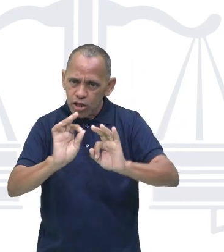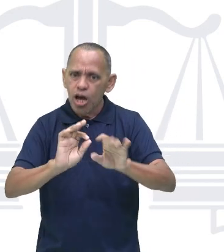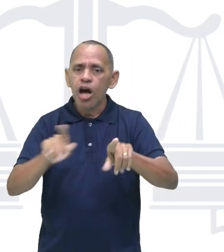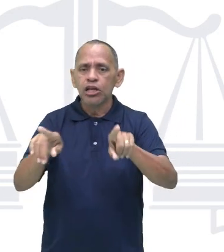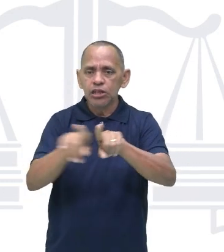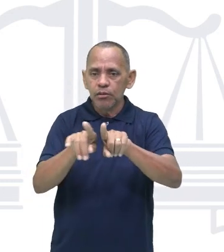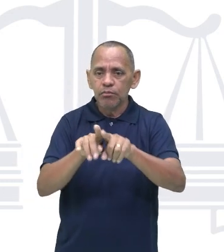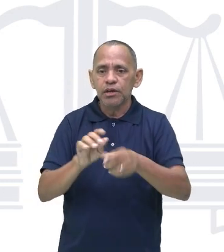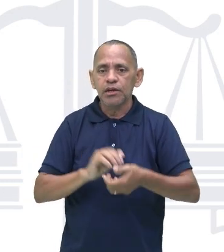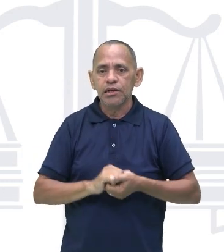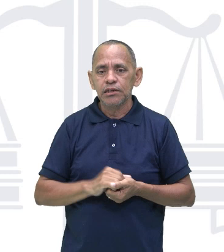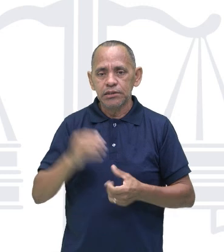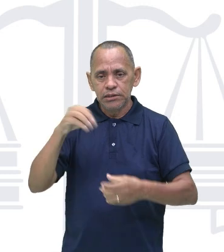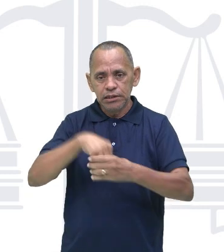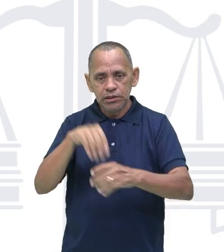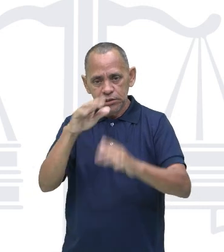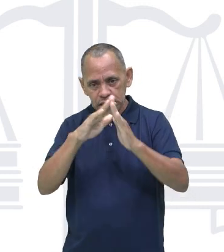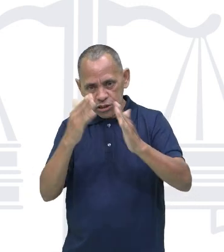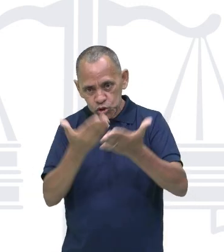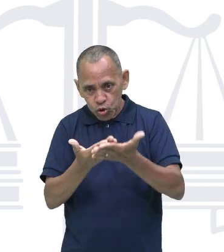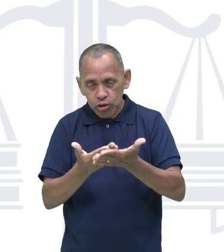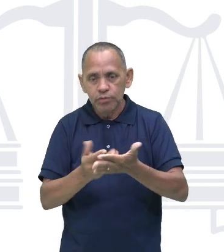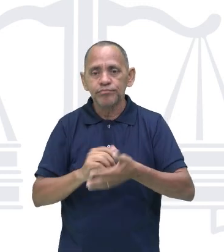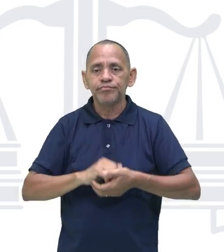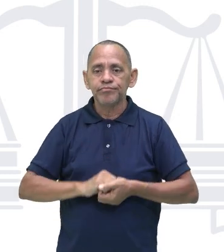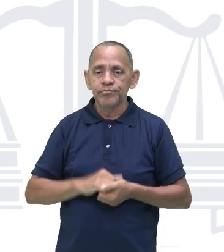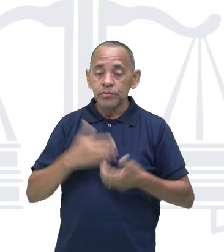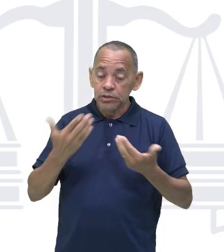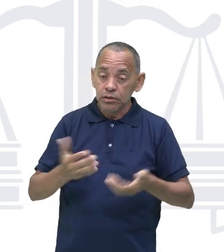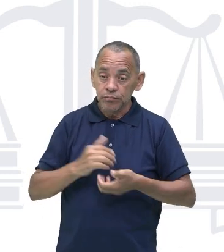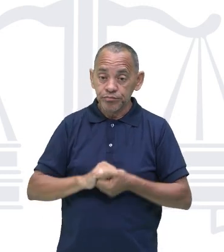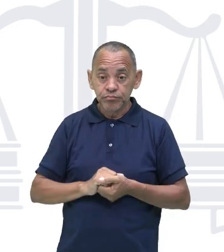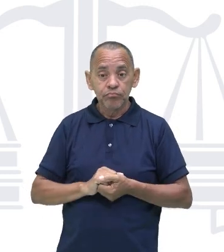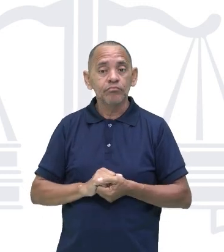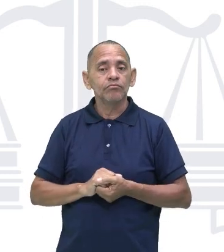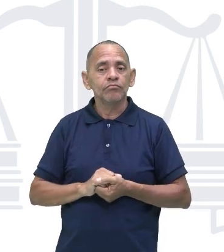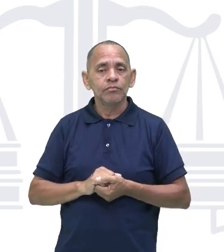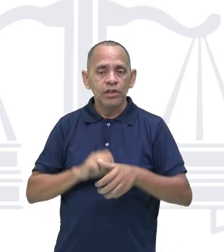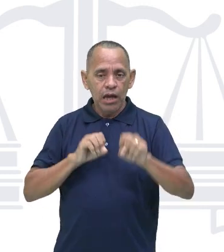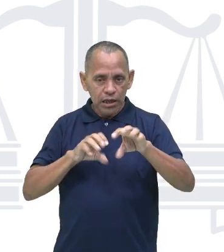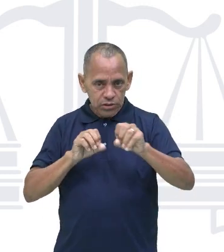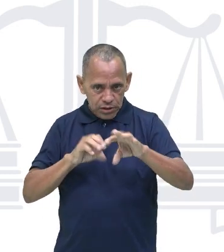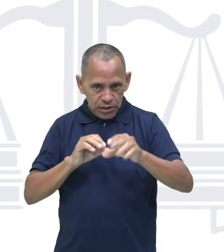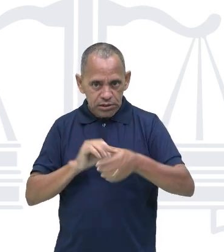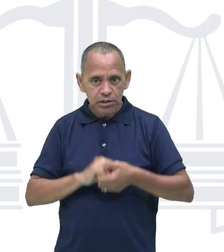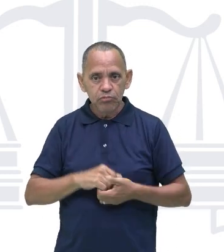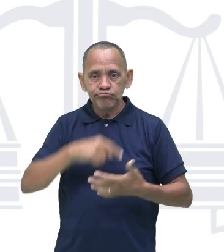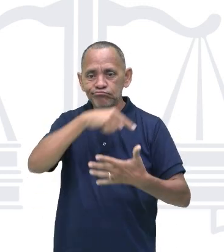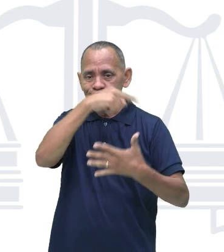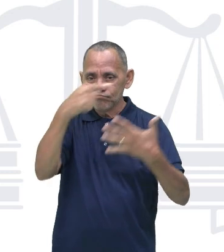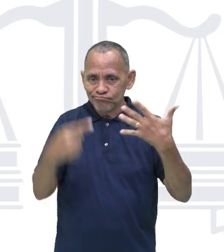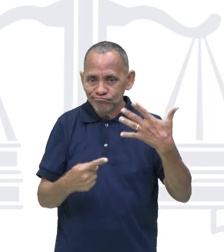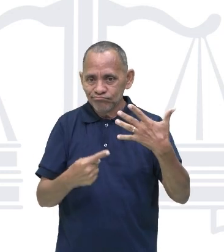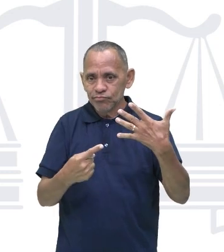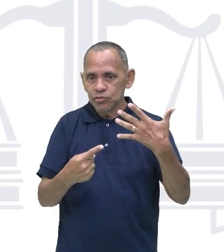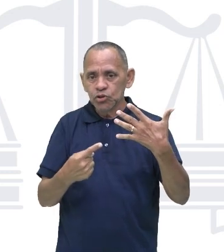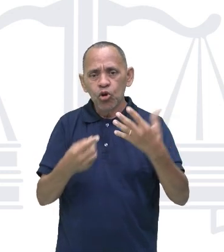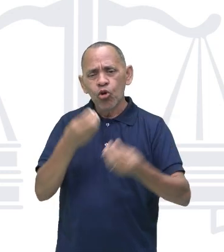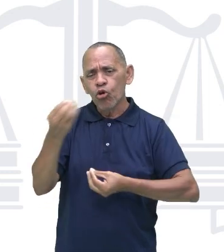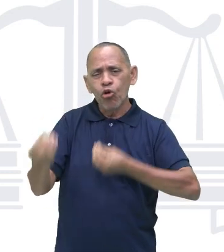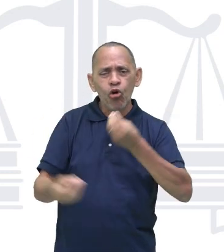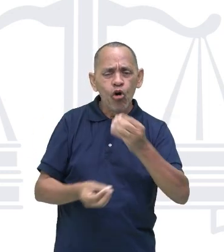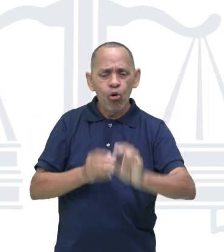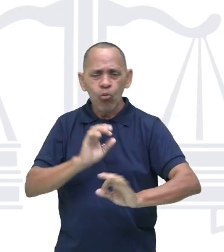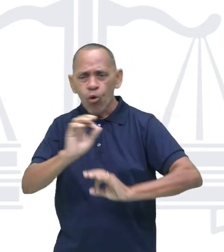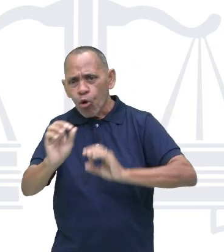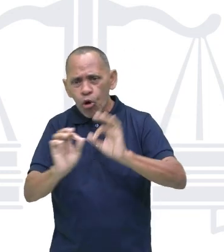na escola, né? Então, a educação, trazemos aqui alguns pontos também de reflexão, como a educação como uma construção de novas